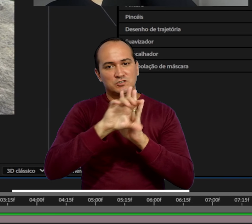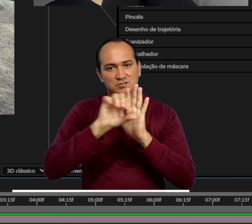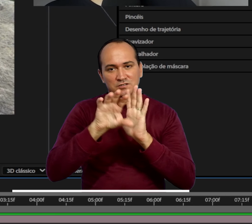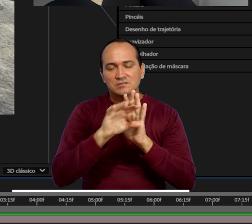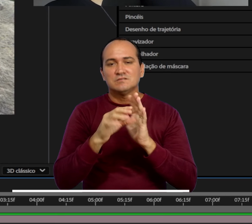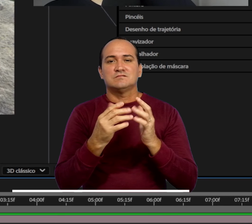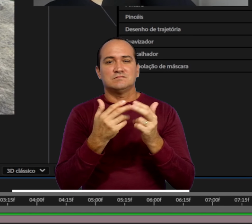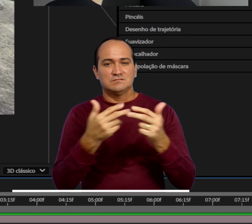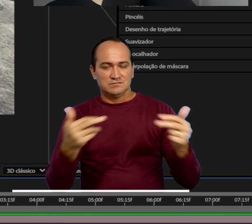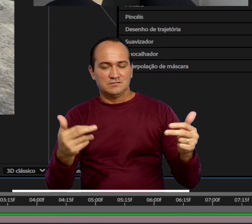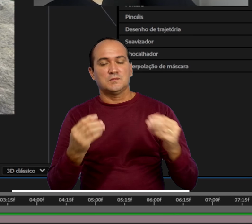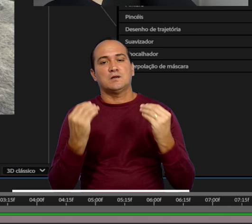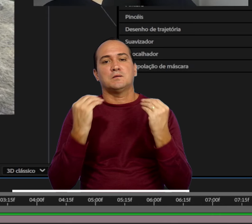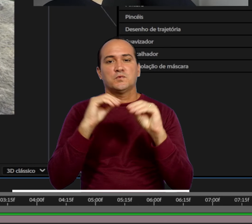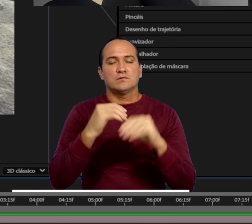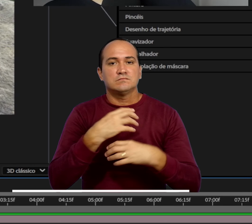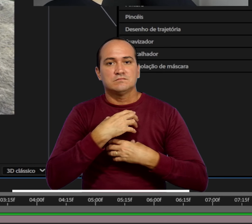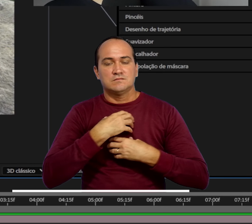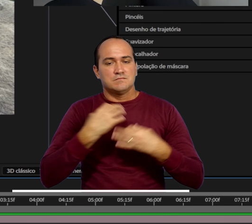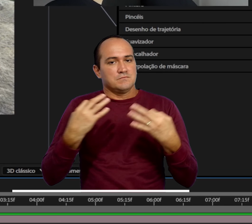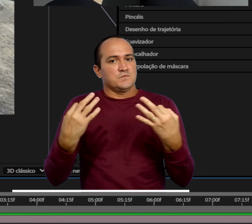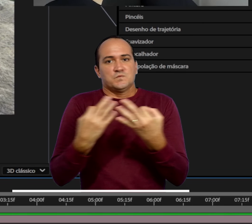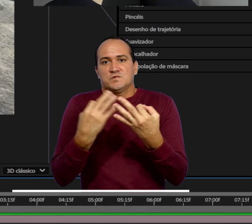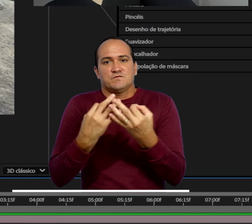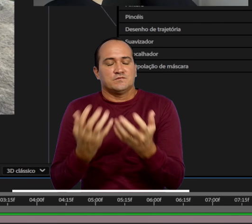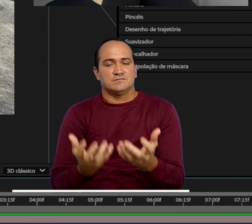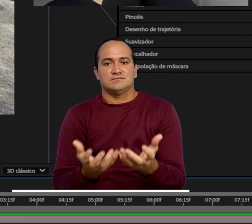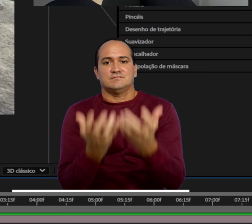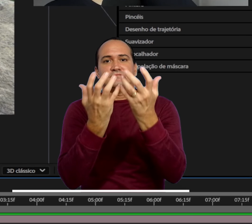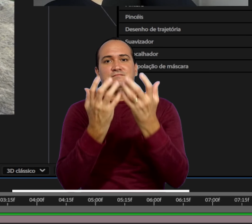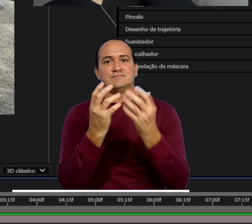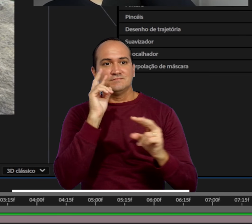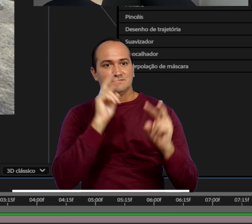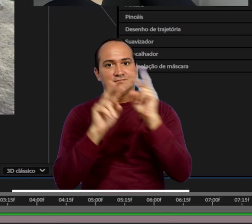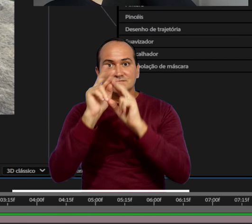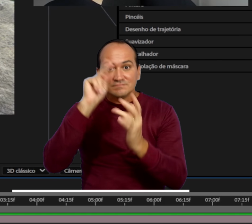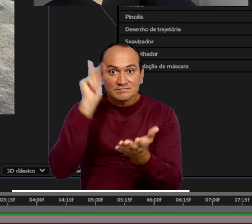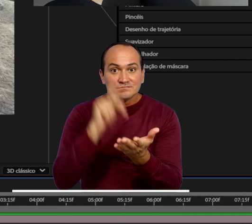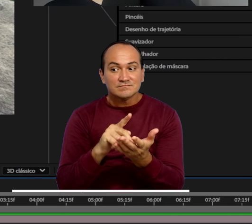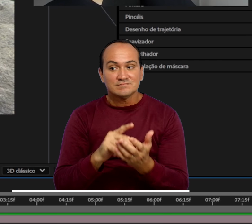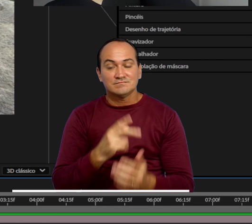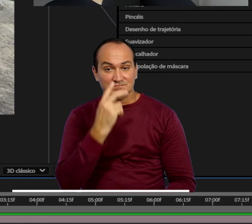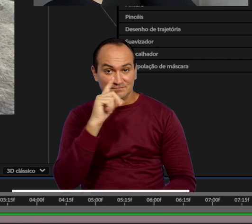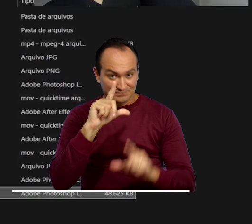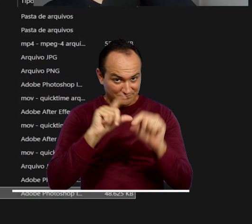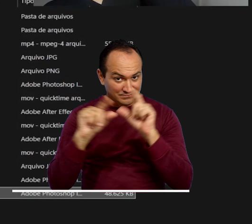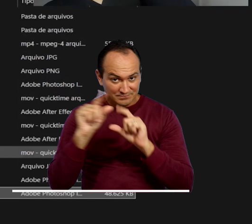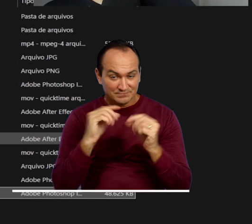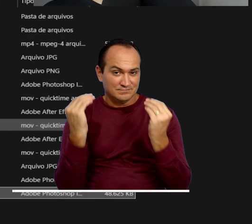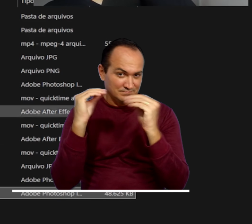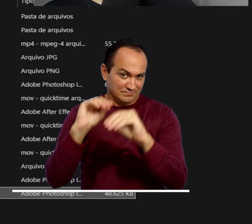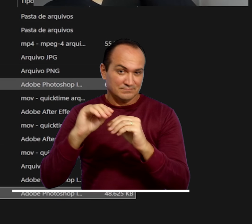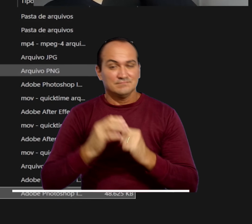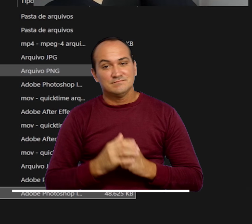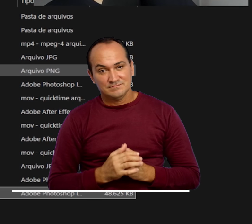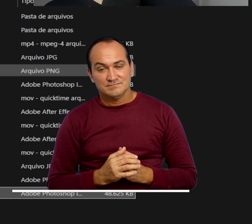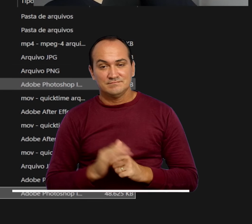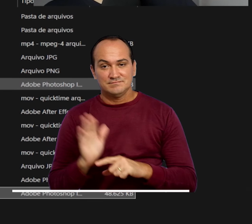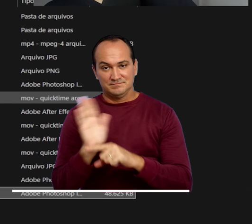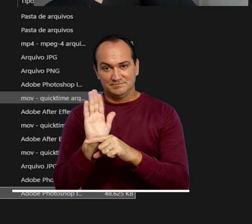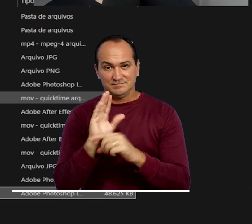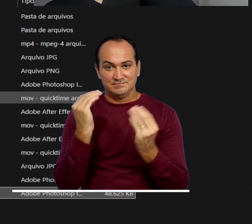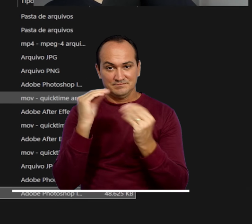Algumas coisas que foram gravadas em chroma, para que a gente tenha uma cena ainda mais com cara de uma coisa real. Então eu vou selecionar aqui e vou